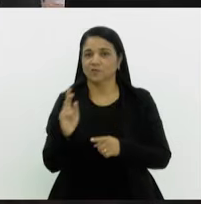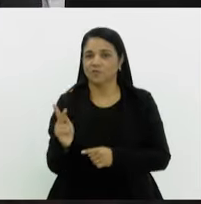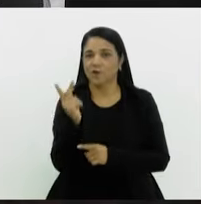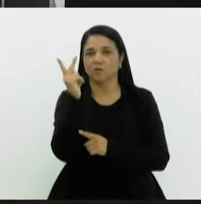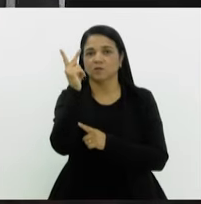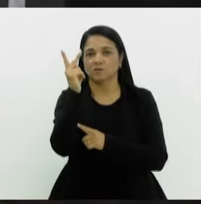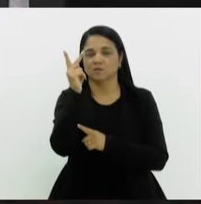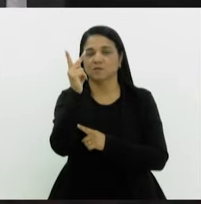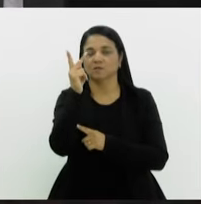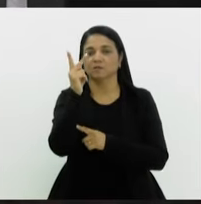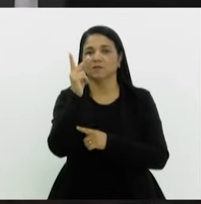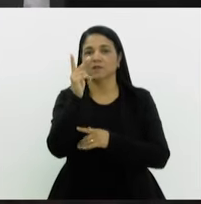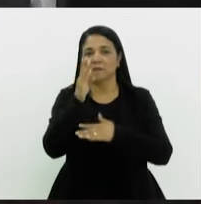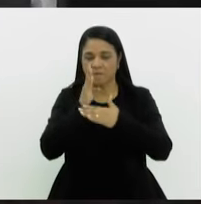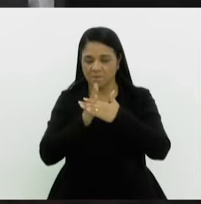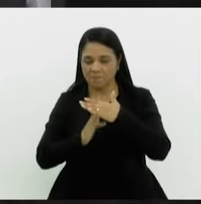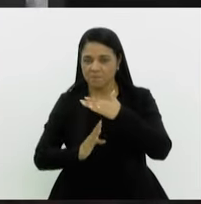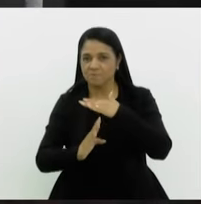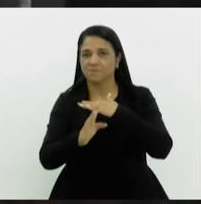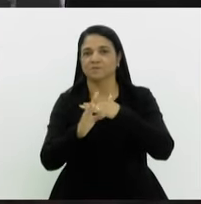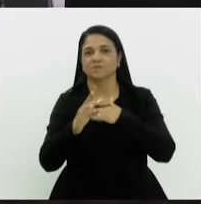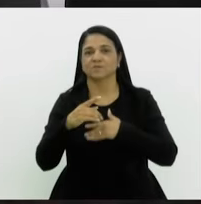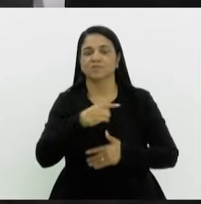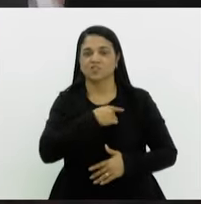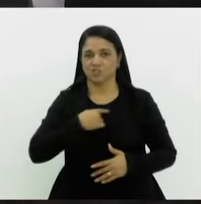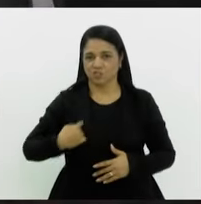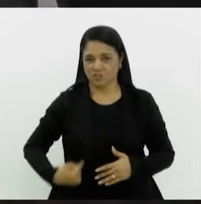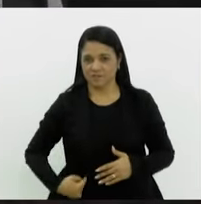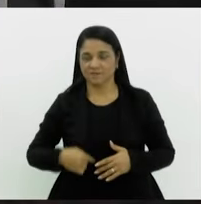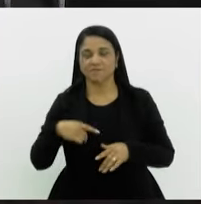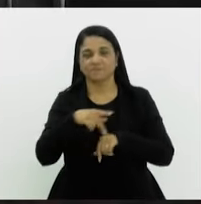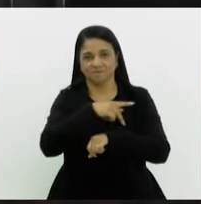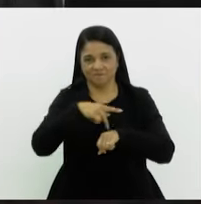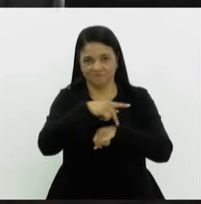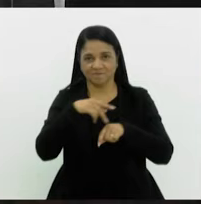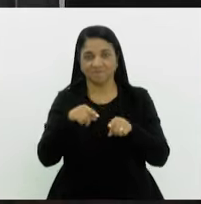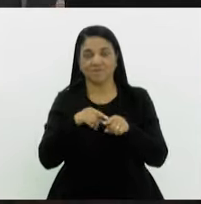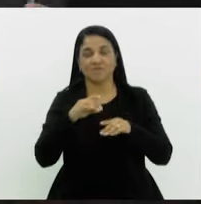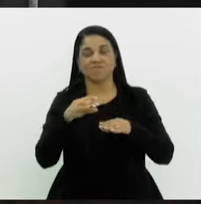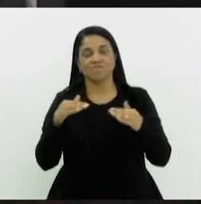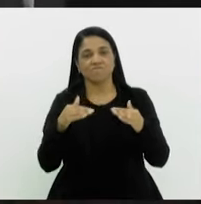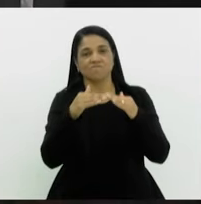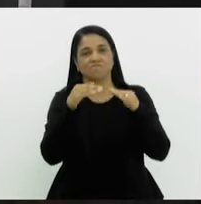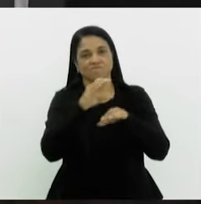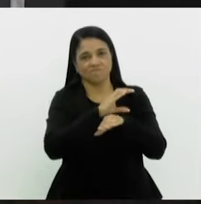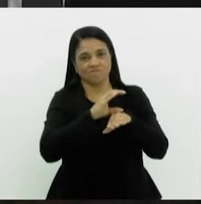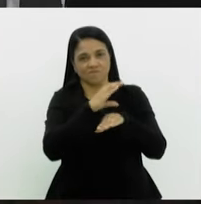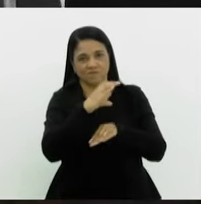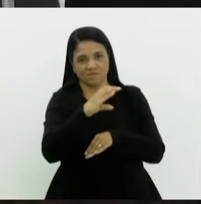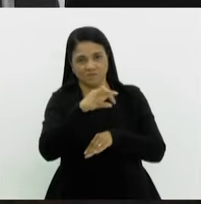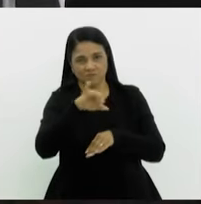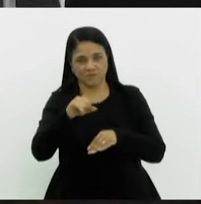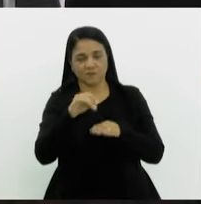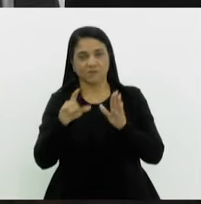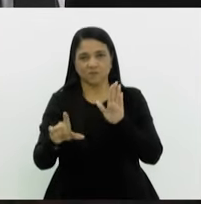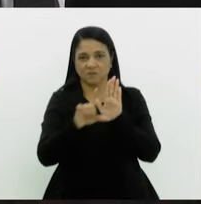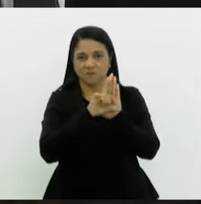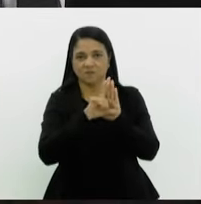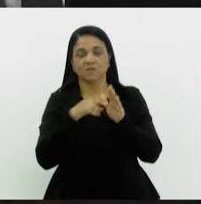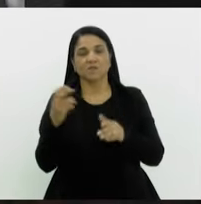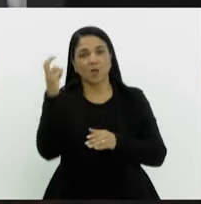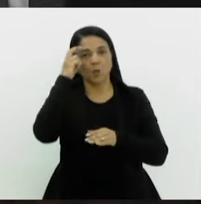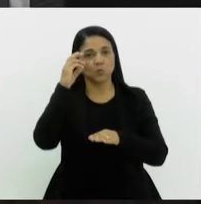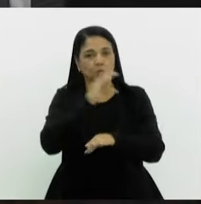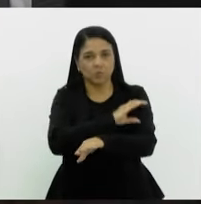da Imigração Chinesa. Pareceres das comissões Constituição e Justiça pela Legalidade com emenda e de cultura,